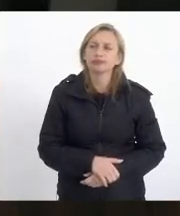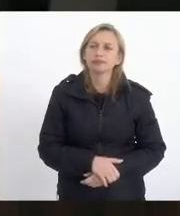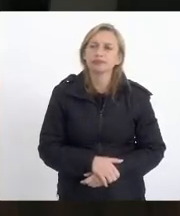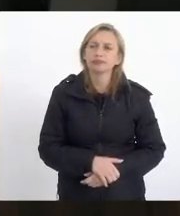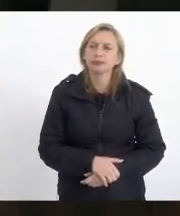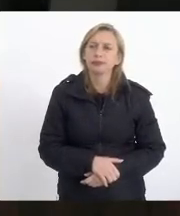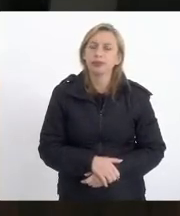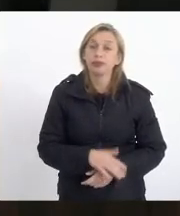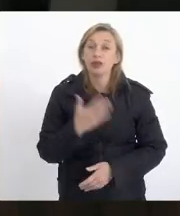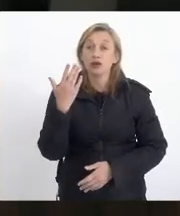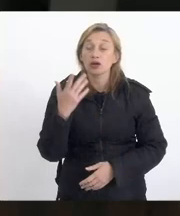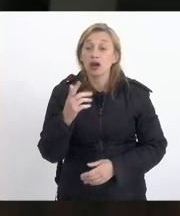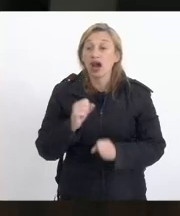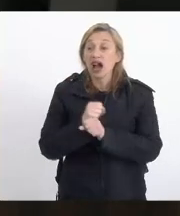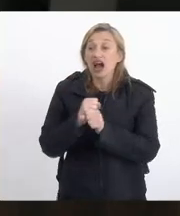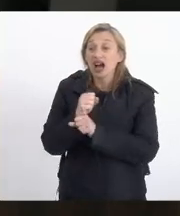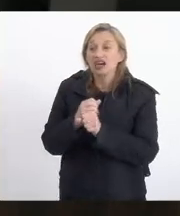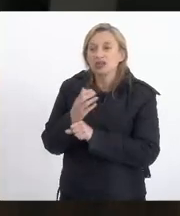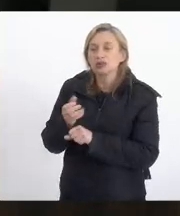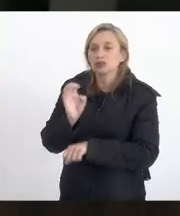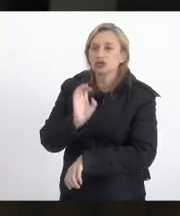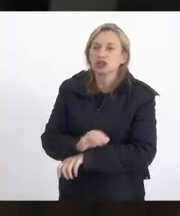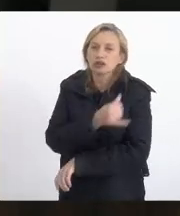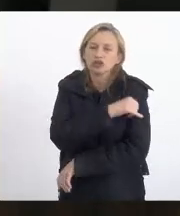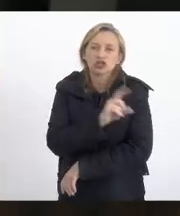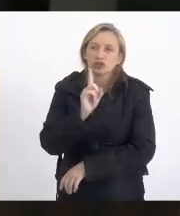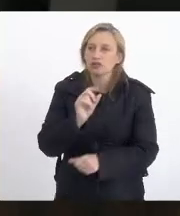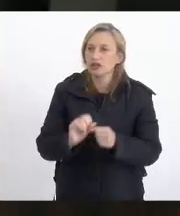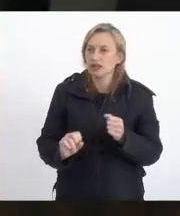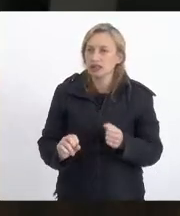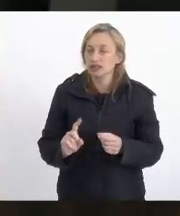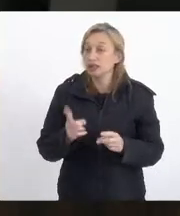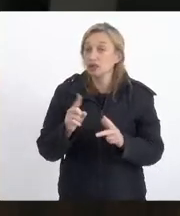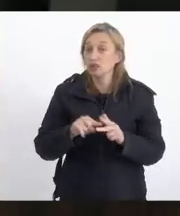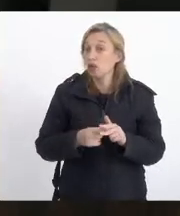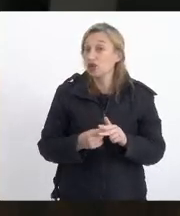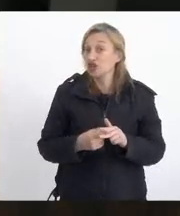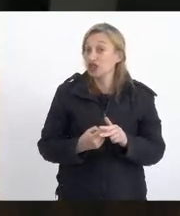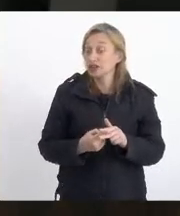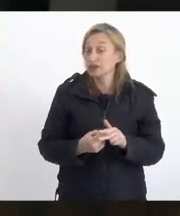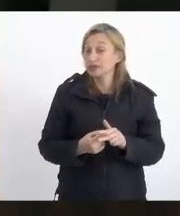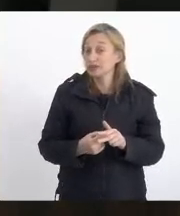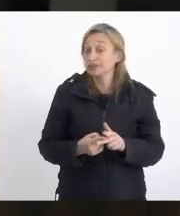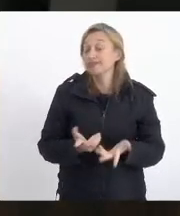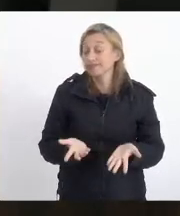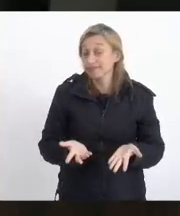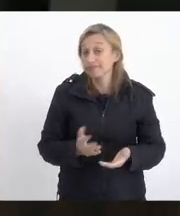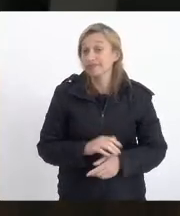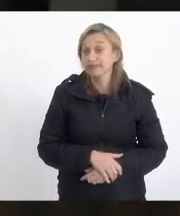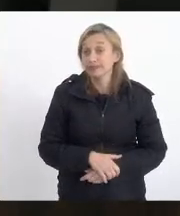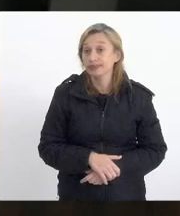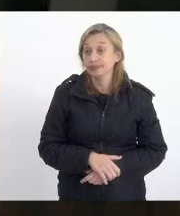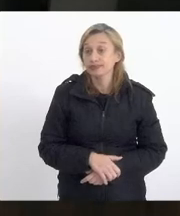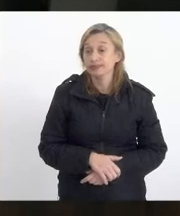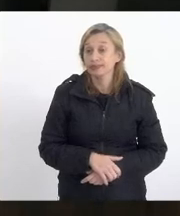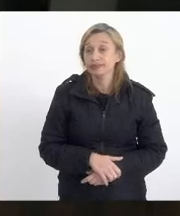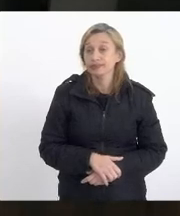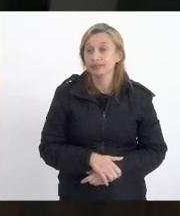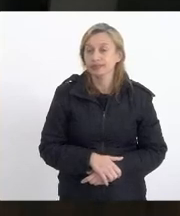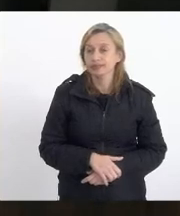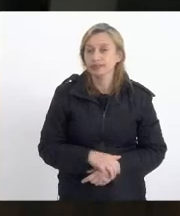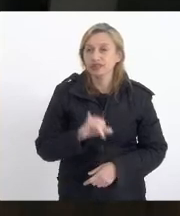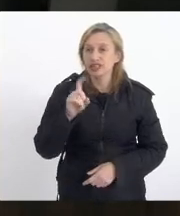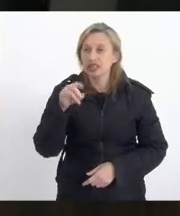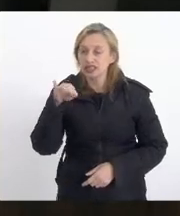o que a gente não vinha fazendo há anos no Estado do Rio de Janeiro, nem corrigindo o índice inflacionário, que